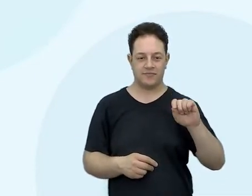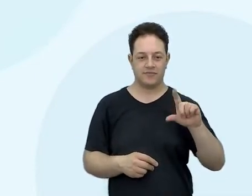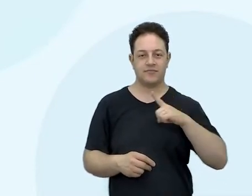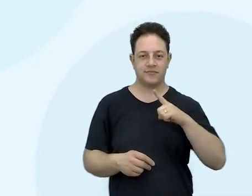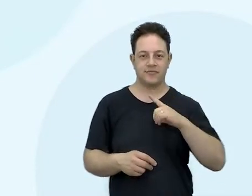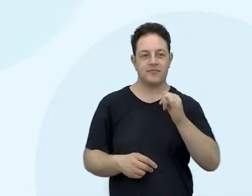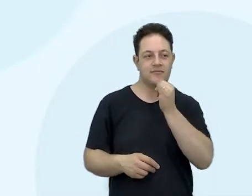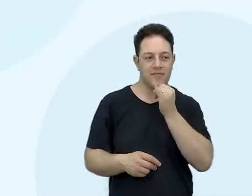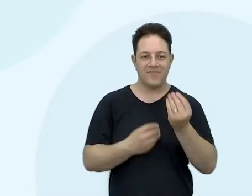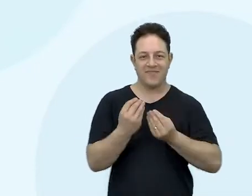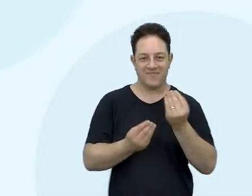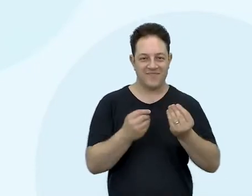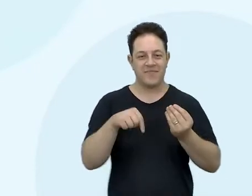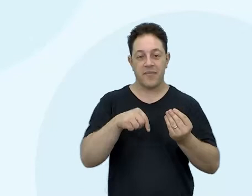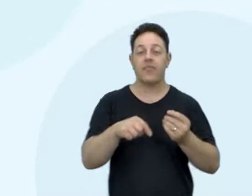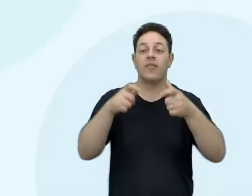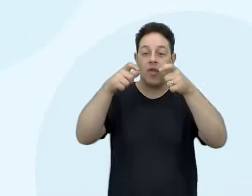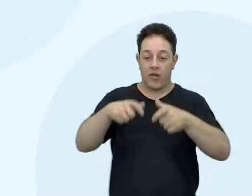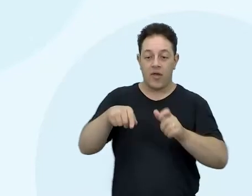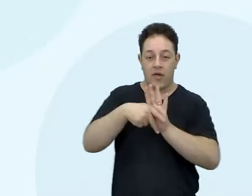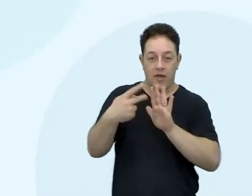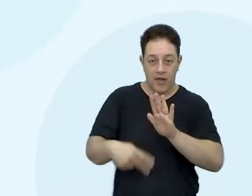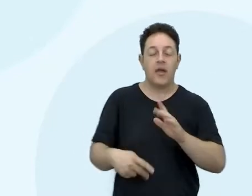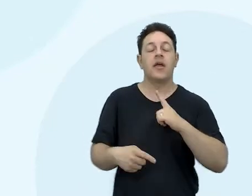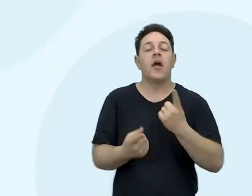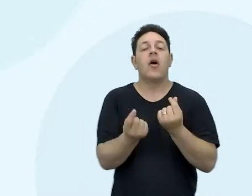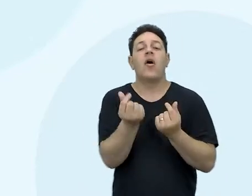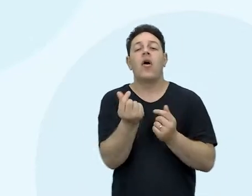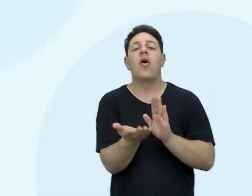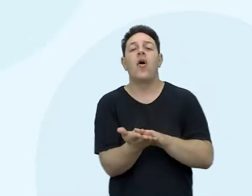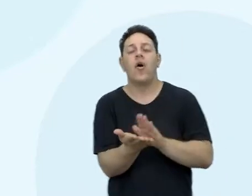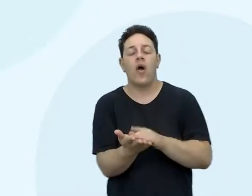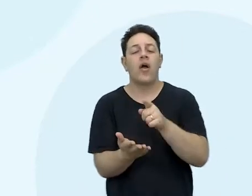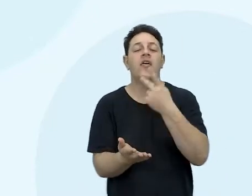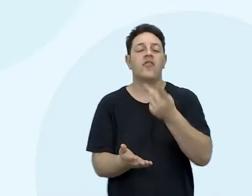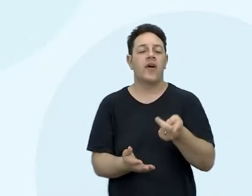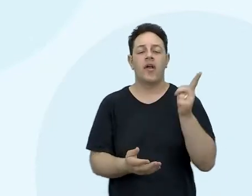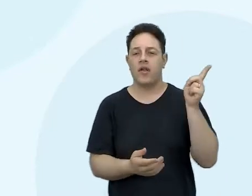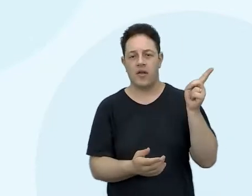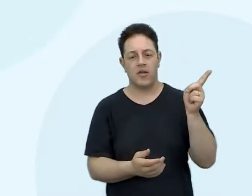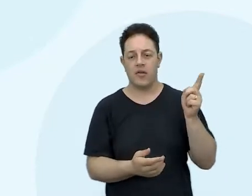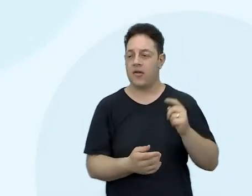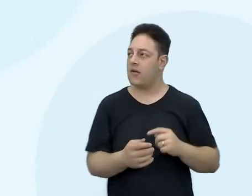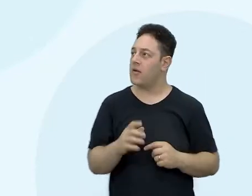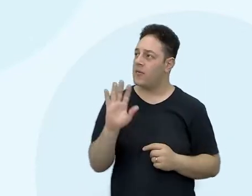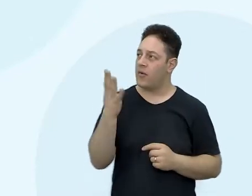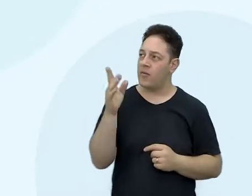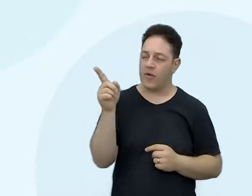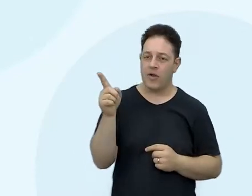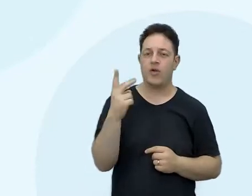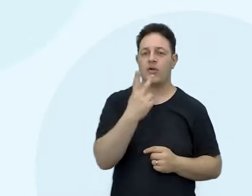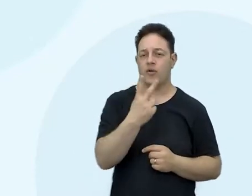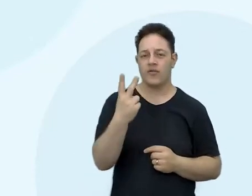está dizendo que a concessionária cobra aí, né, tem um preço de mais ou menos R$